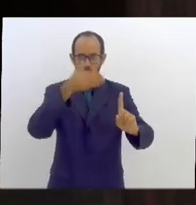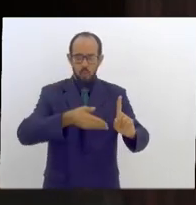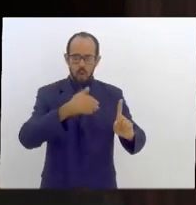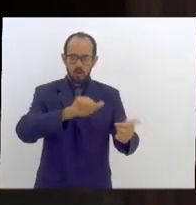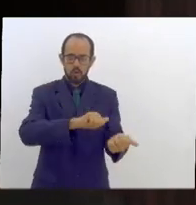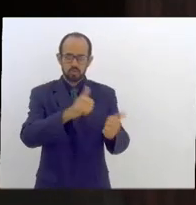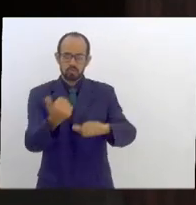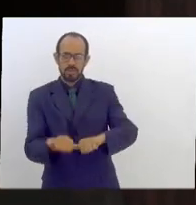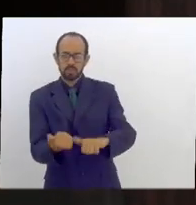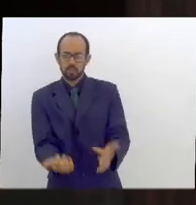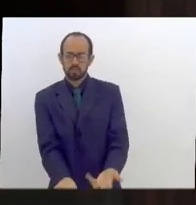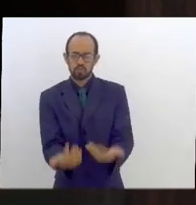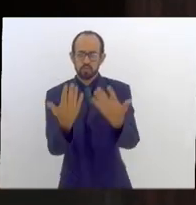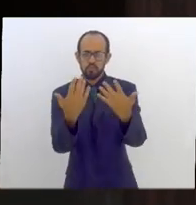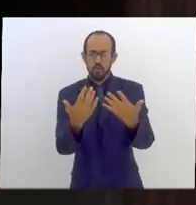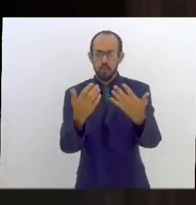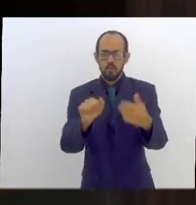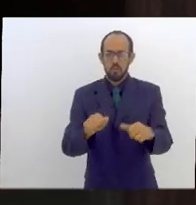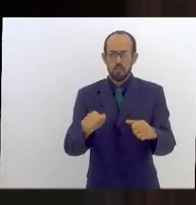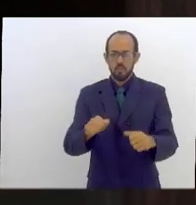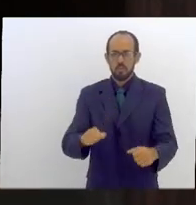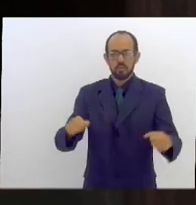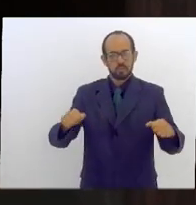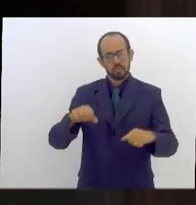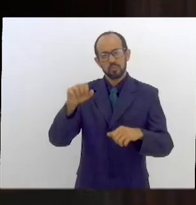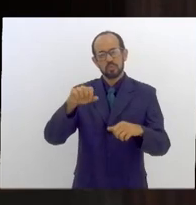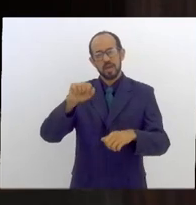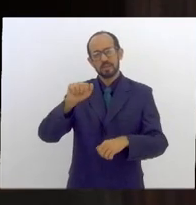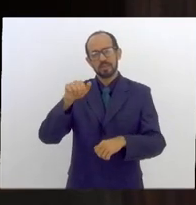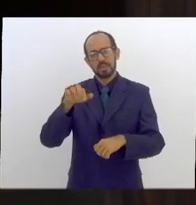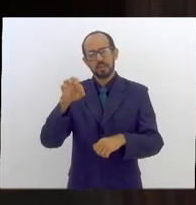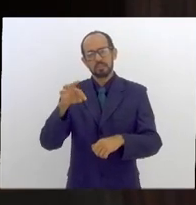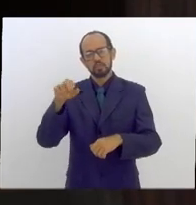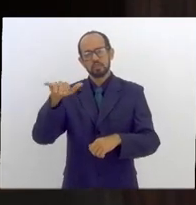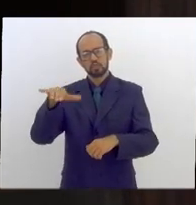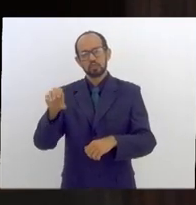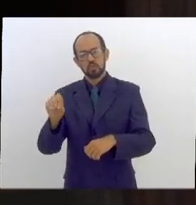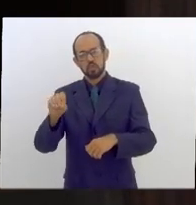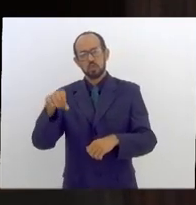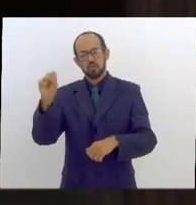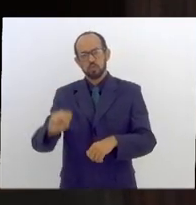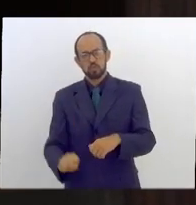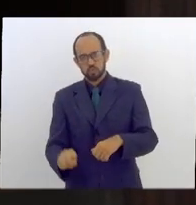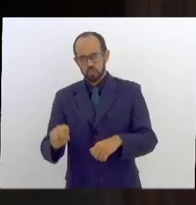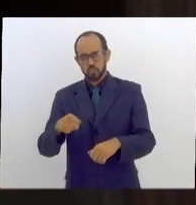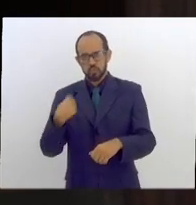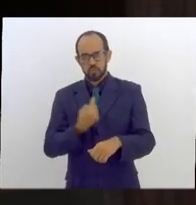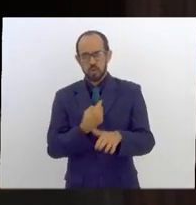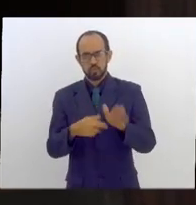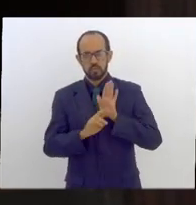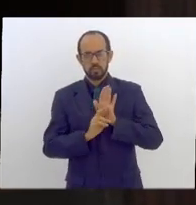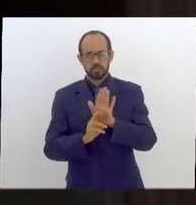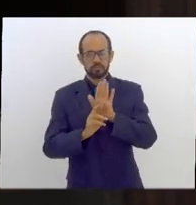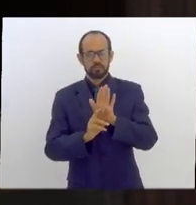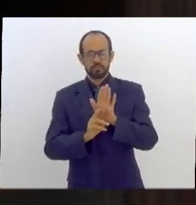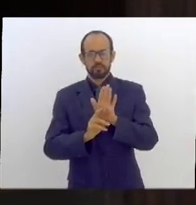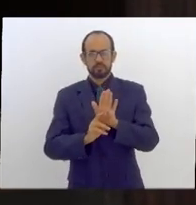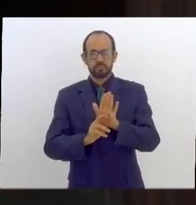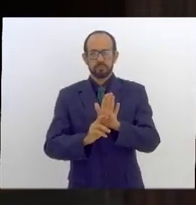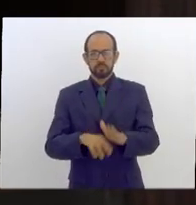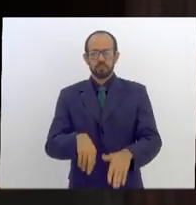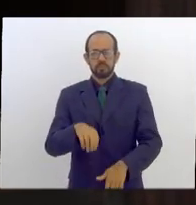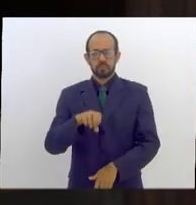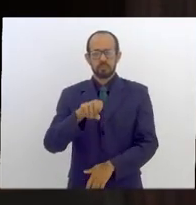campanha do Atlântico Sul e no Teatro de Operações da Europa, no qual fomos representados pelos integrantes do Centapua e da